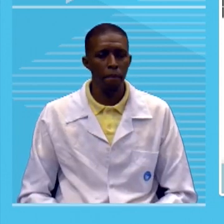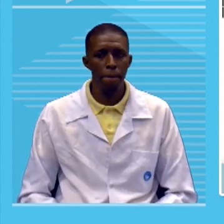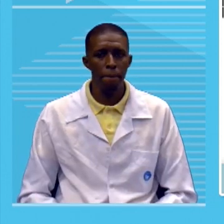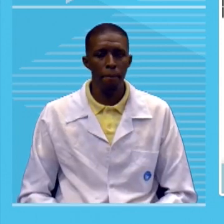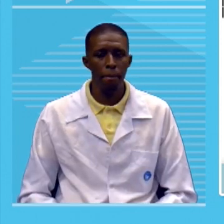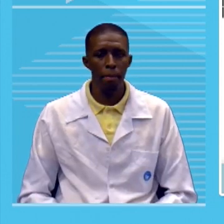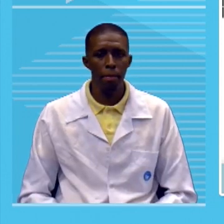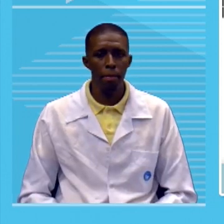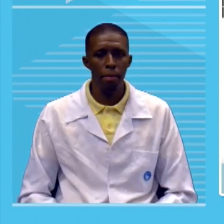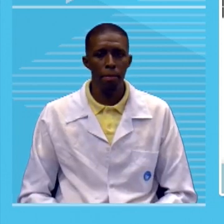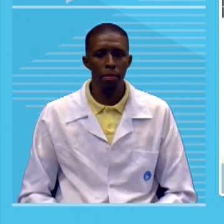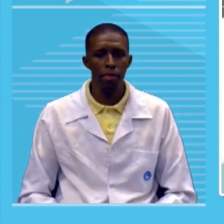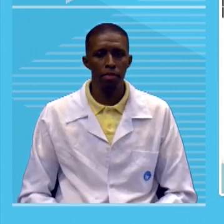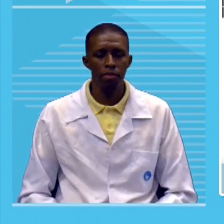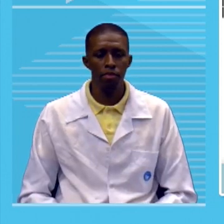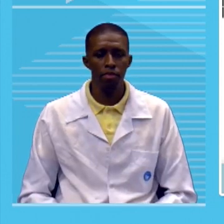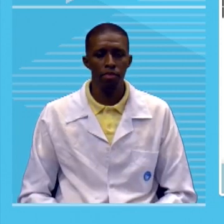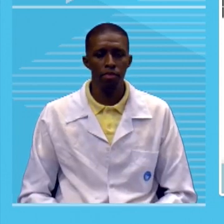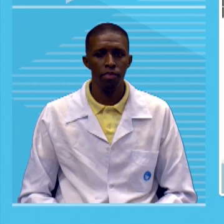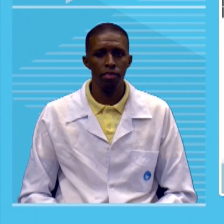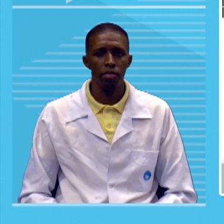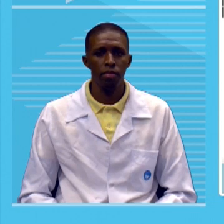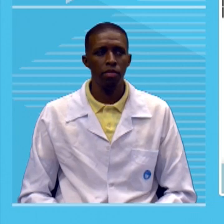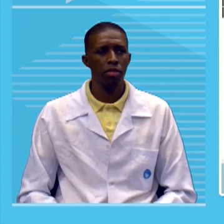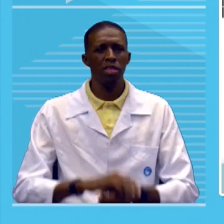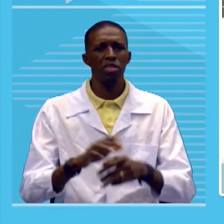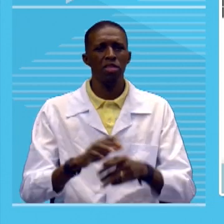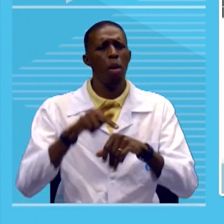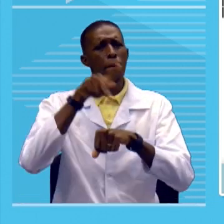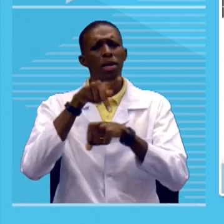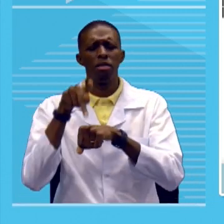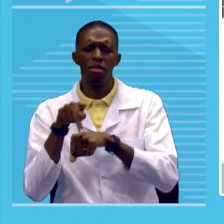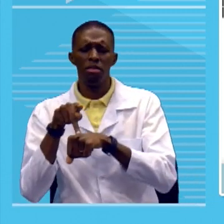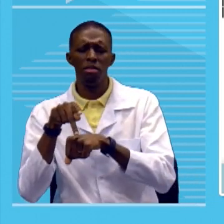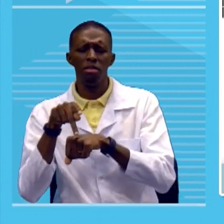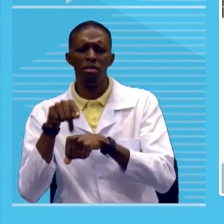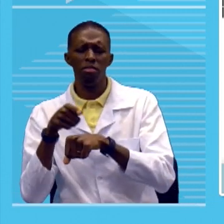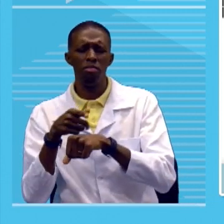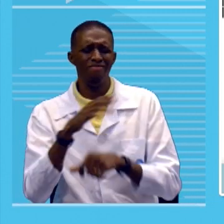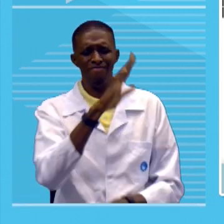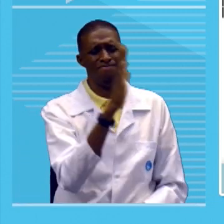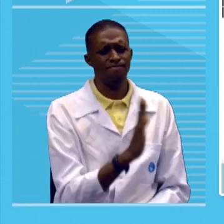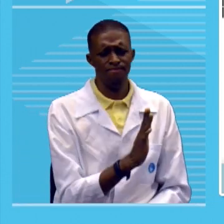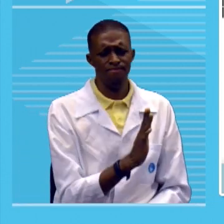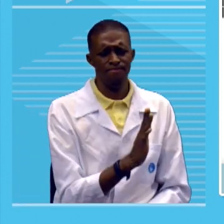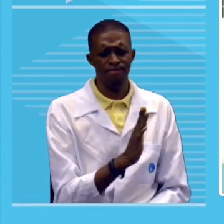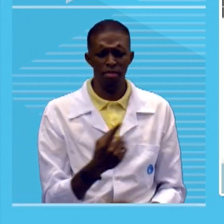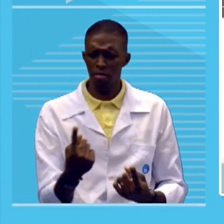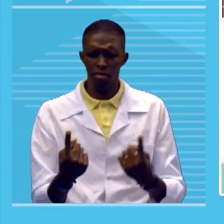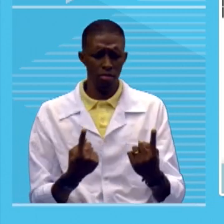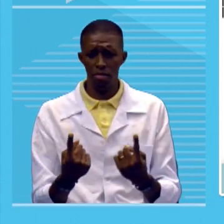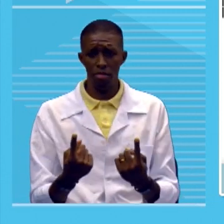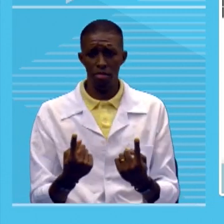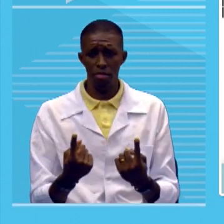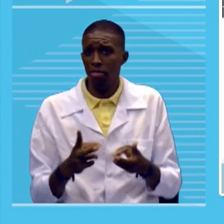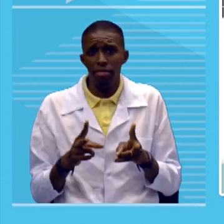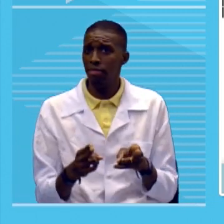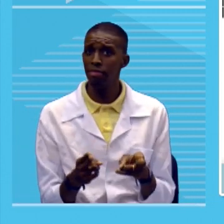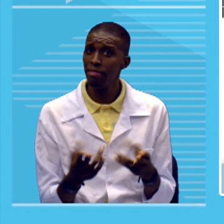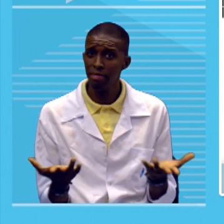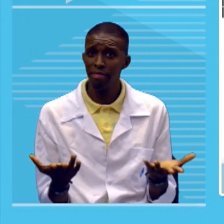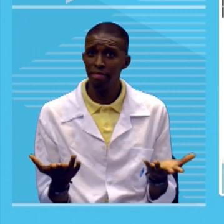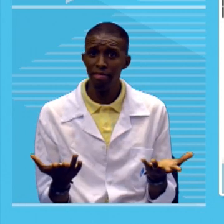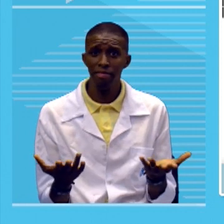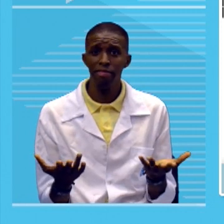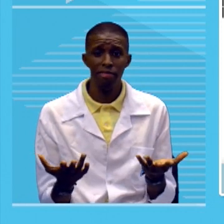Brasil, trata-se aí do mesmo elemento. Então, você tem um aposto intercalado.